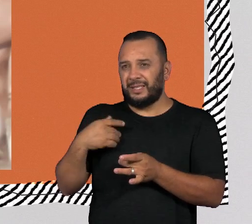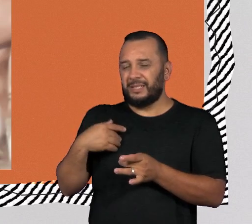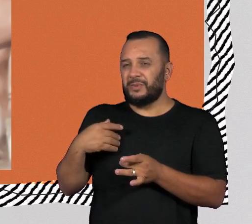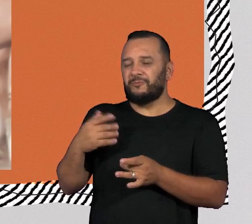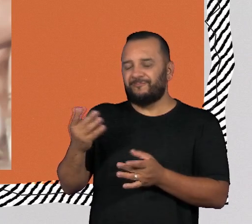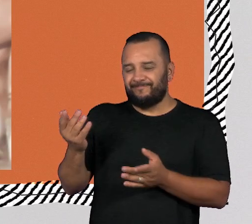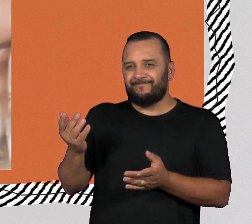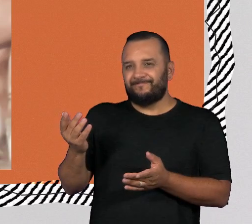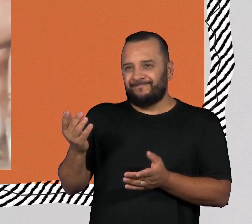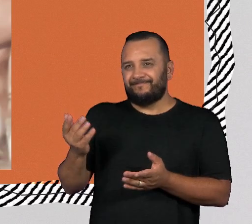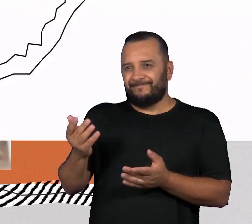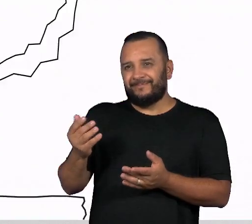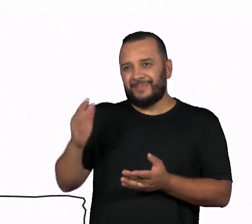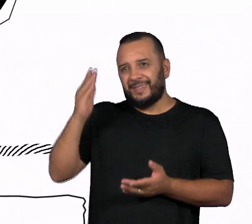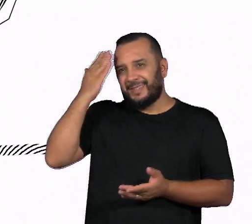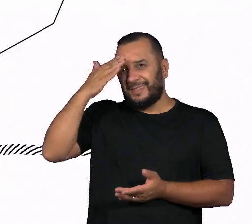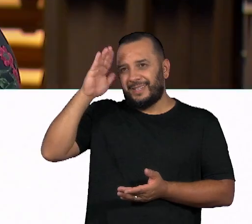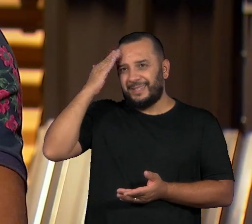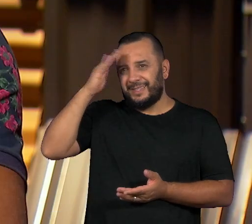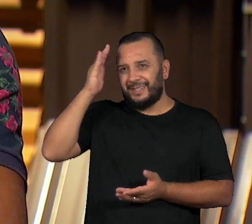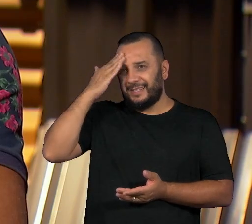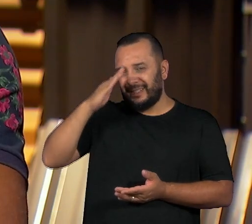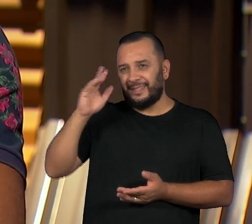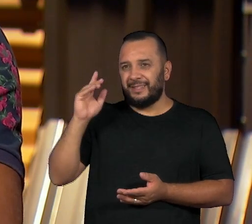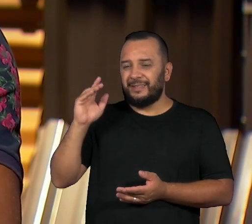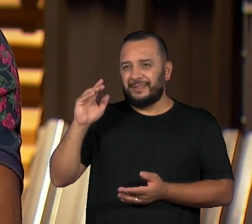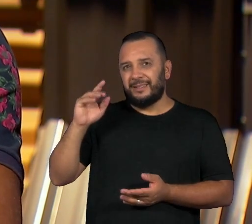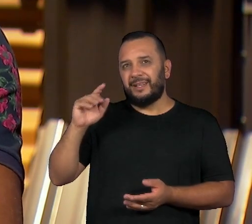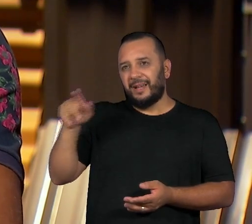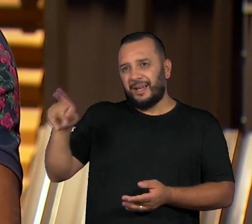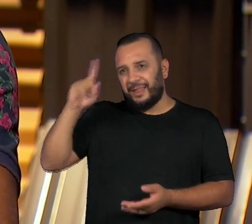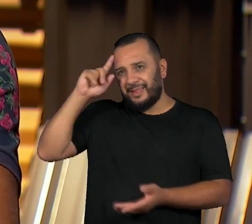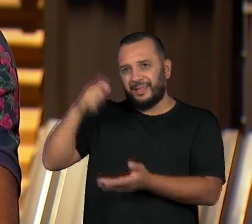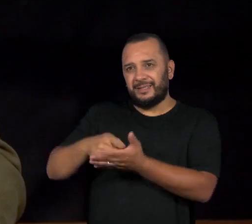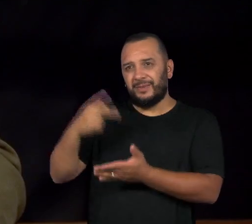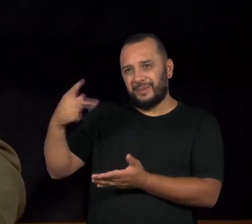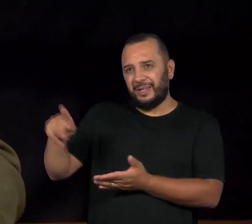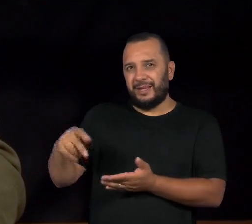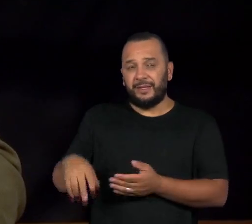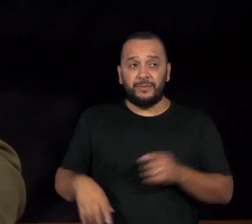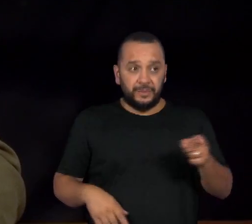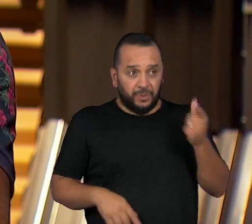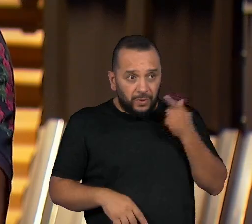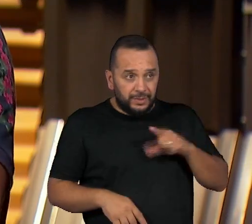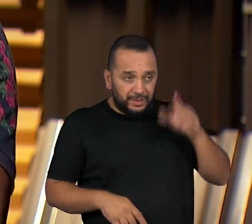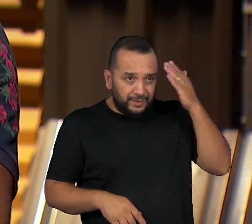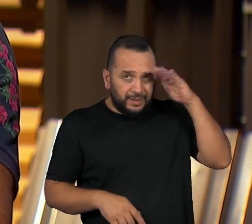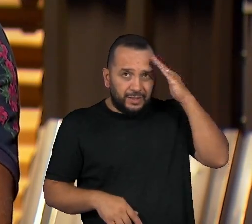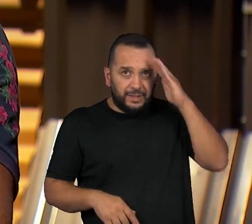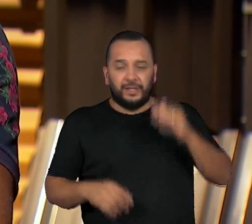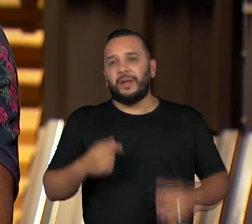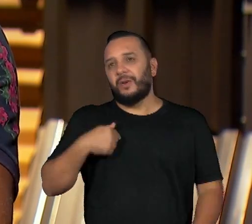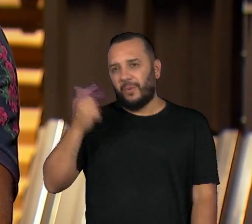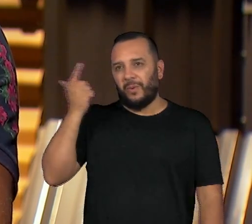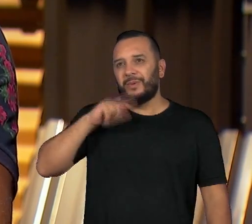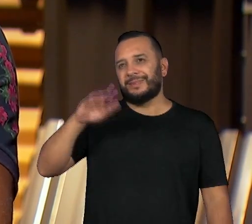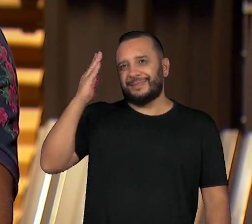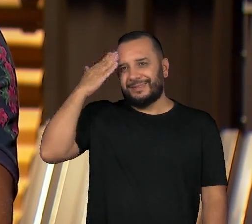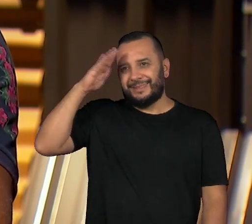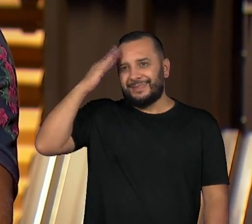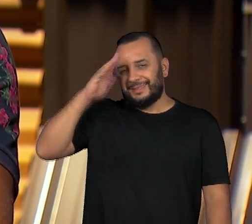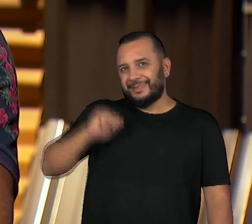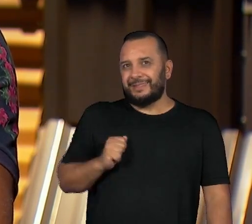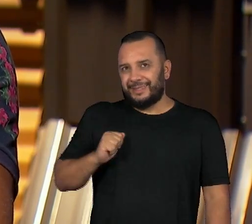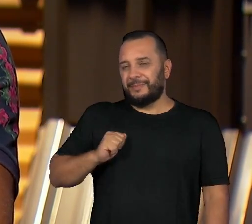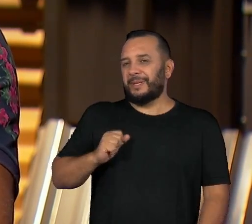tempo para que eu pudesse entender a decisão que ela tomou. Você conseguiu entender? Consegui.